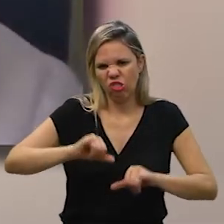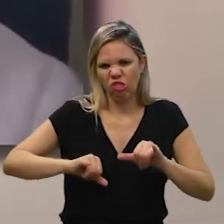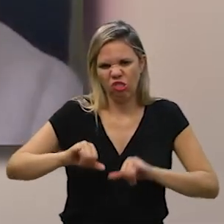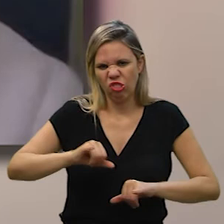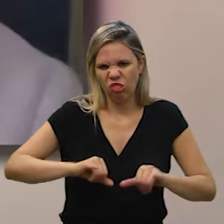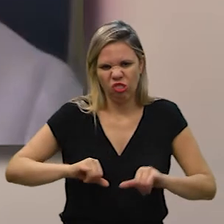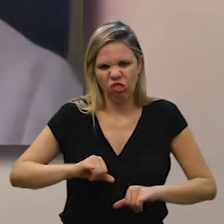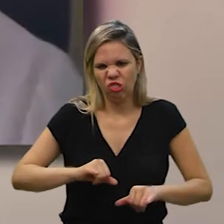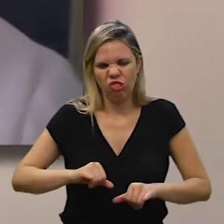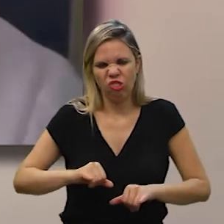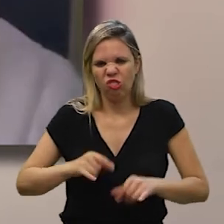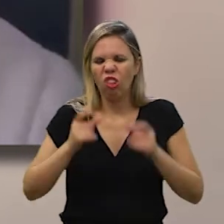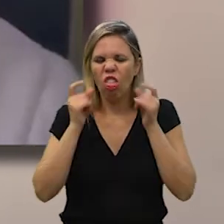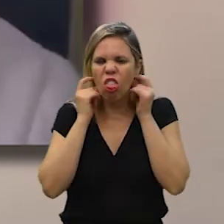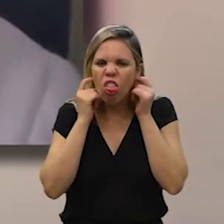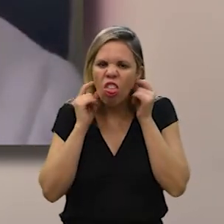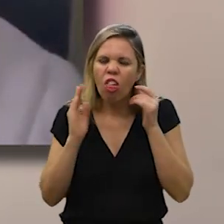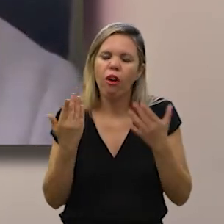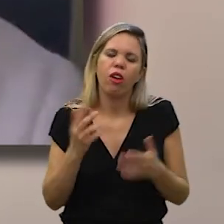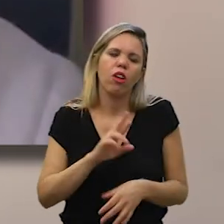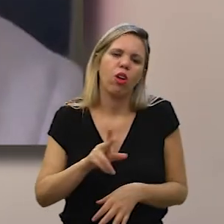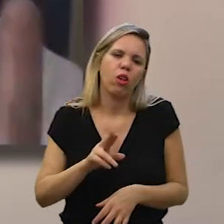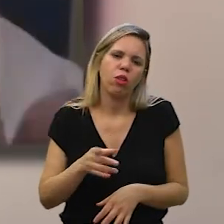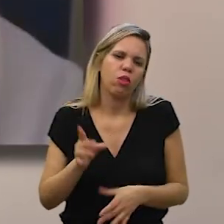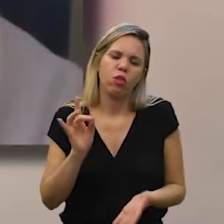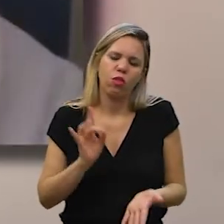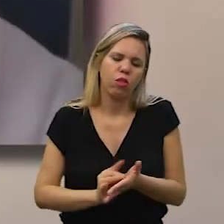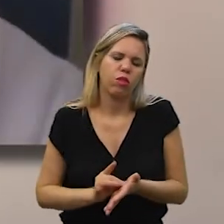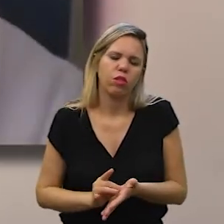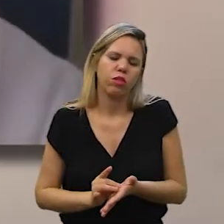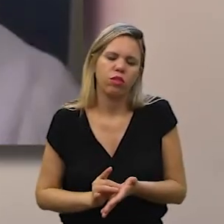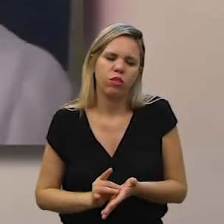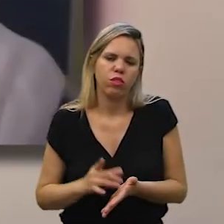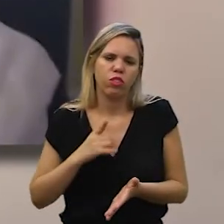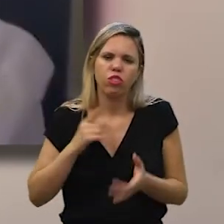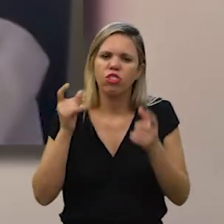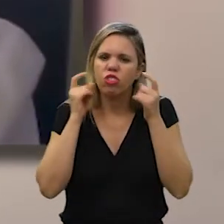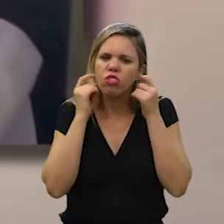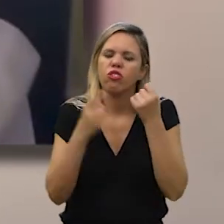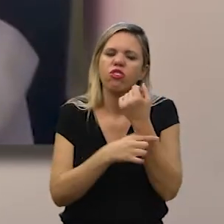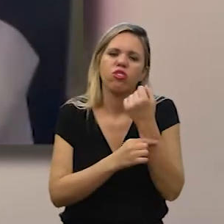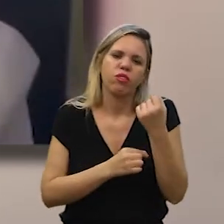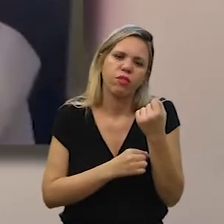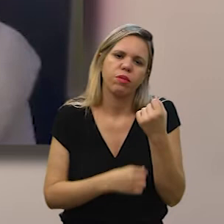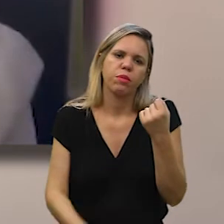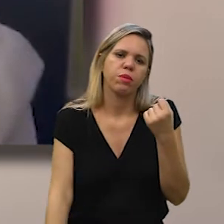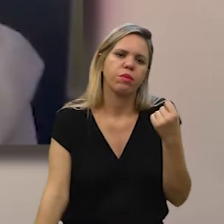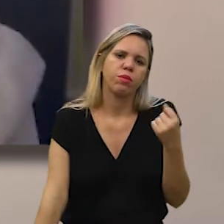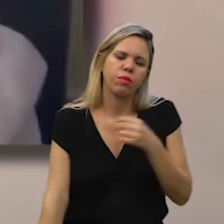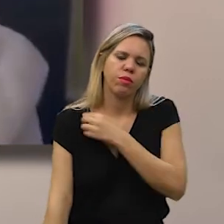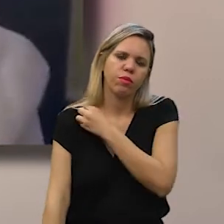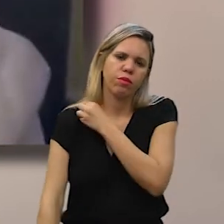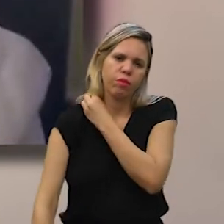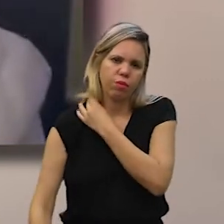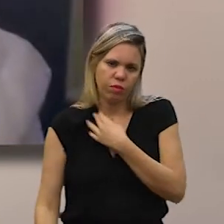de metais não nobres. Então, por exemplo, bijuteria,